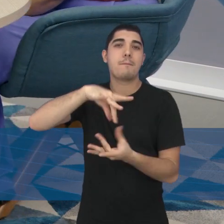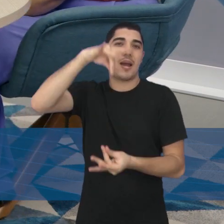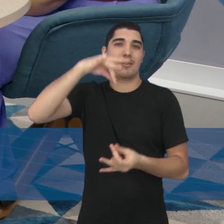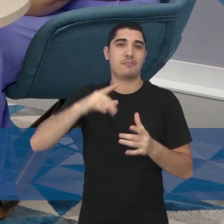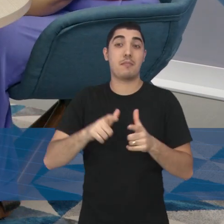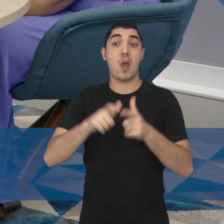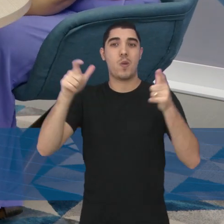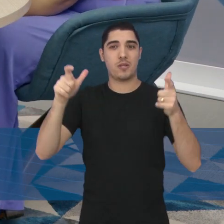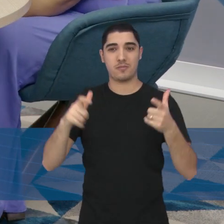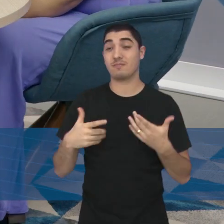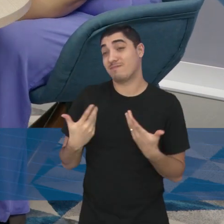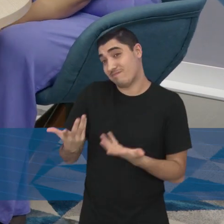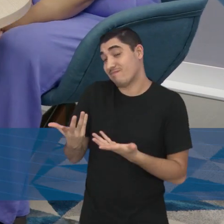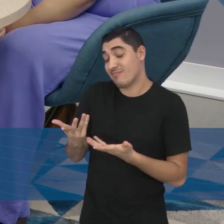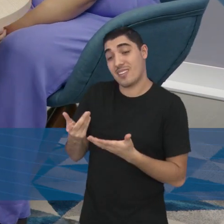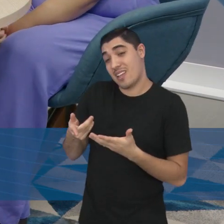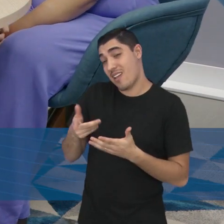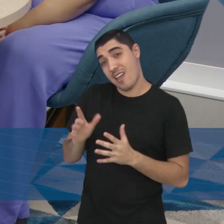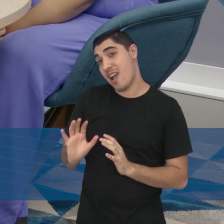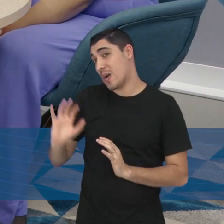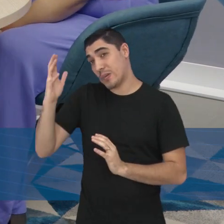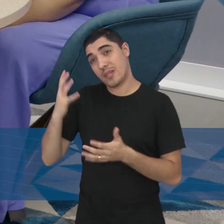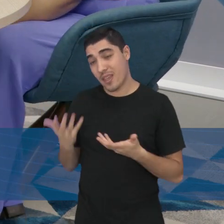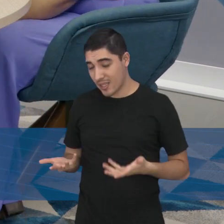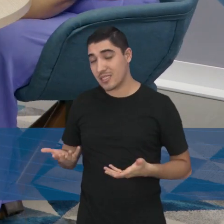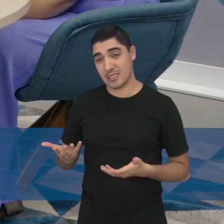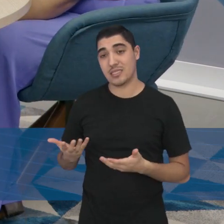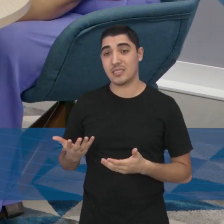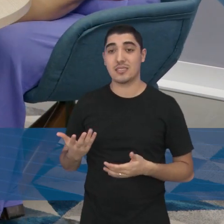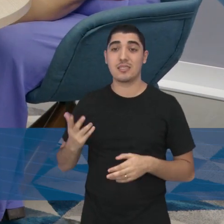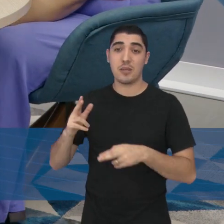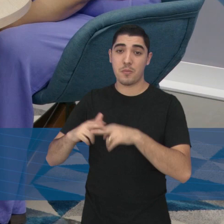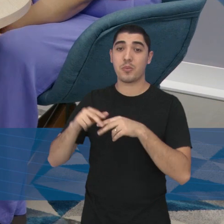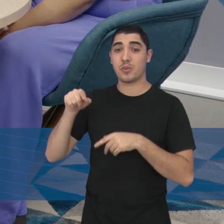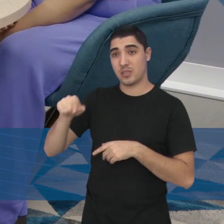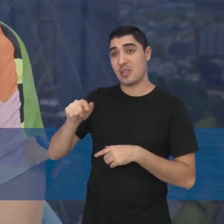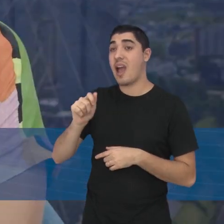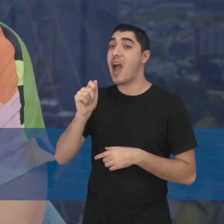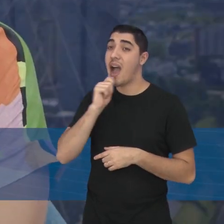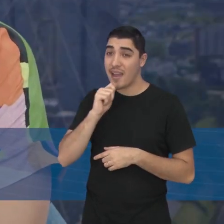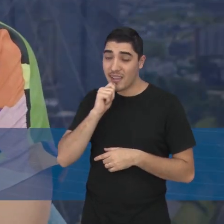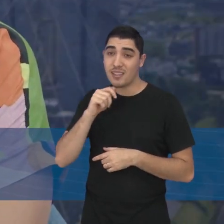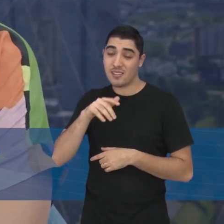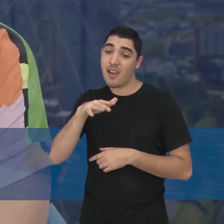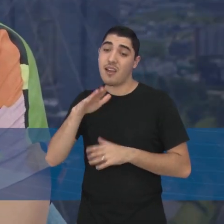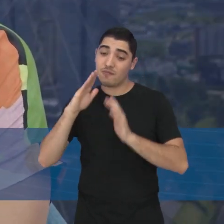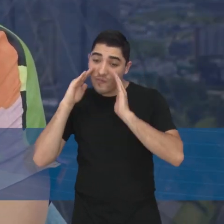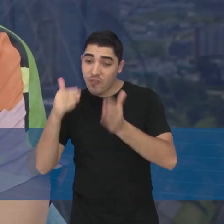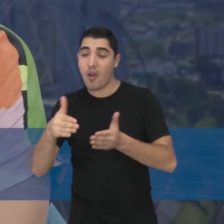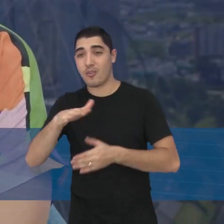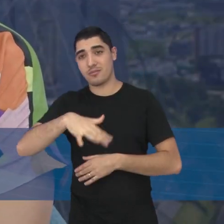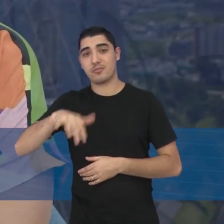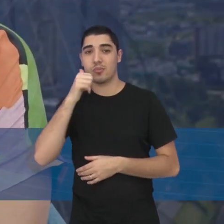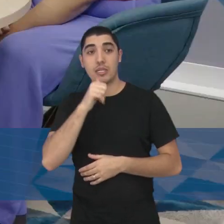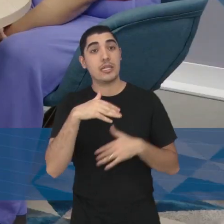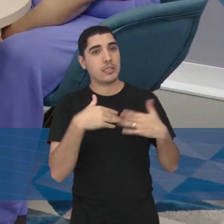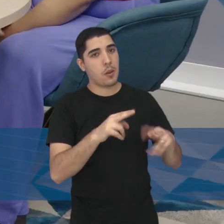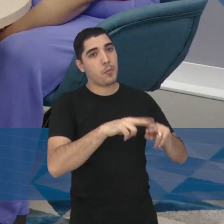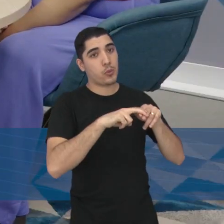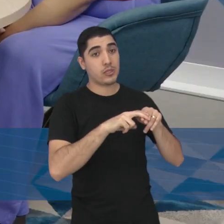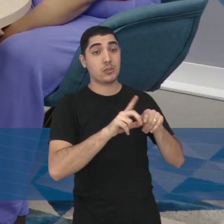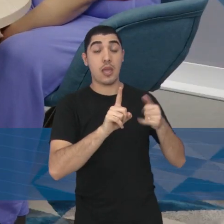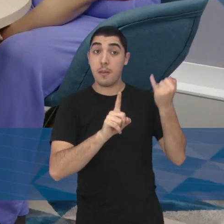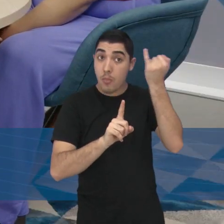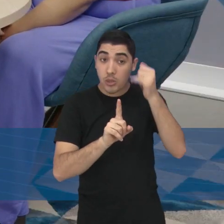né? É uma situação que ainda isso, precisa né? ser. Então essas discussões ainda são muito femininas, isso é fato. Trazer o pai para